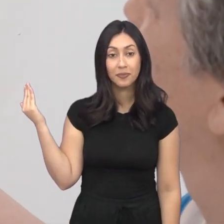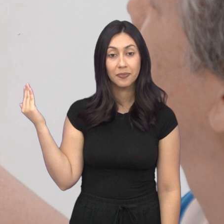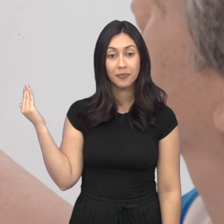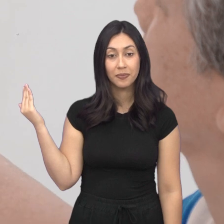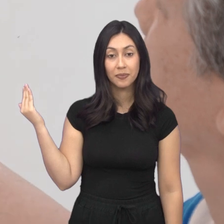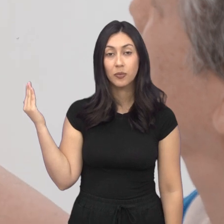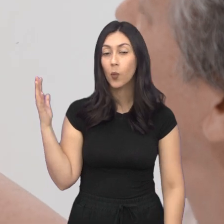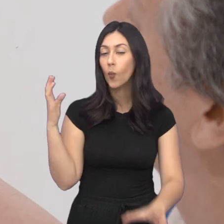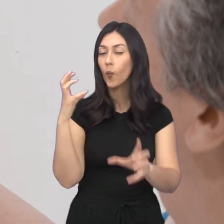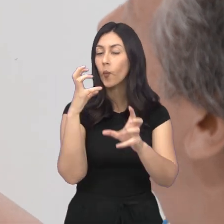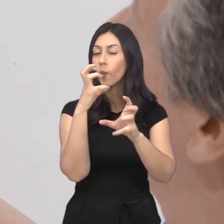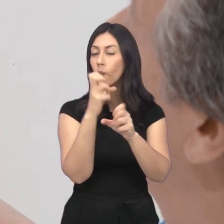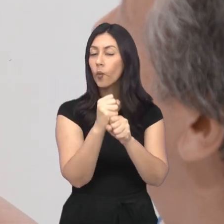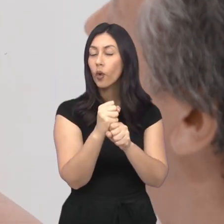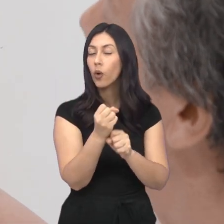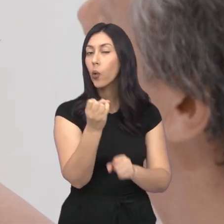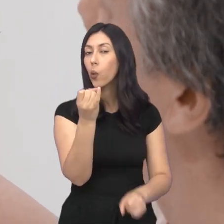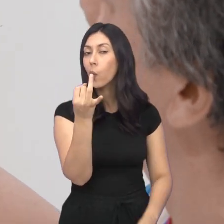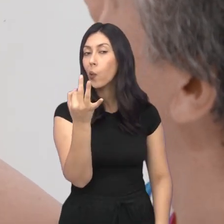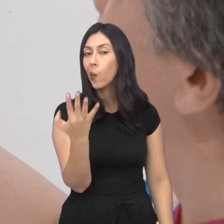dar